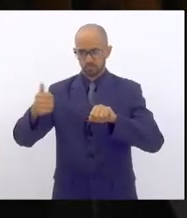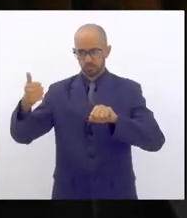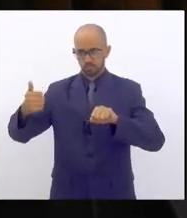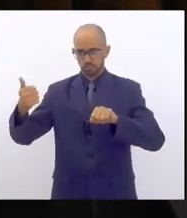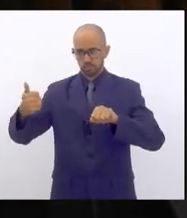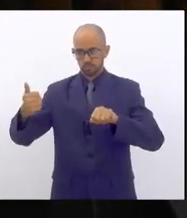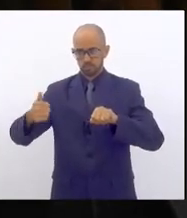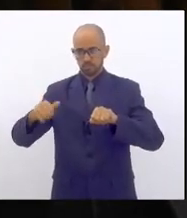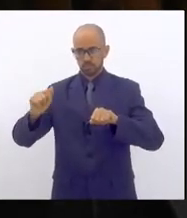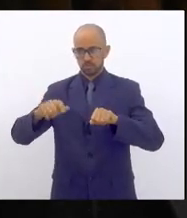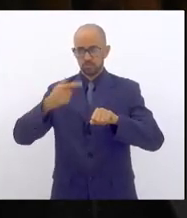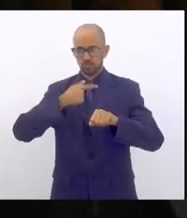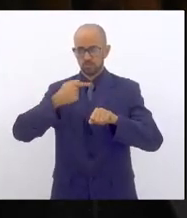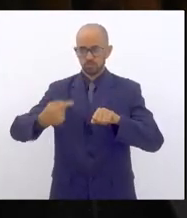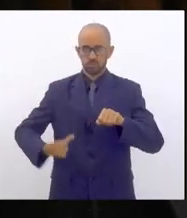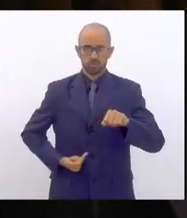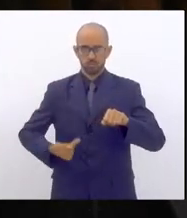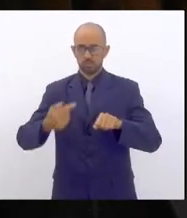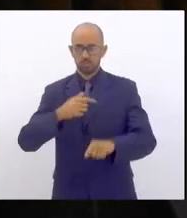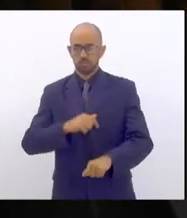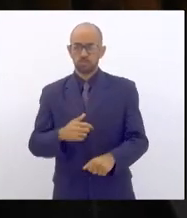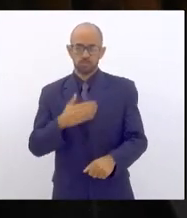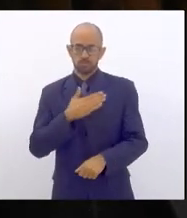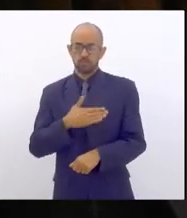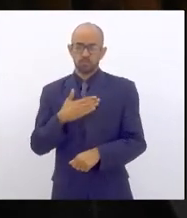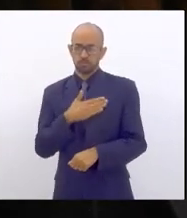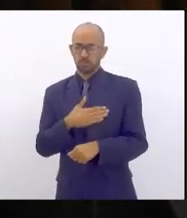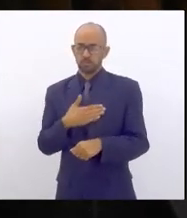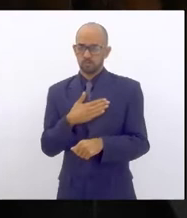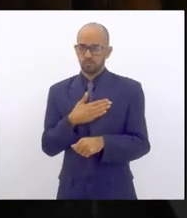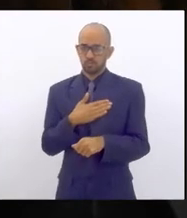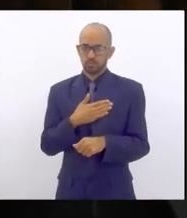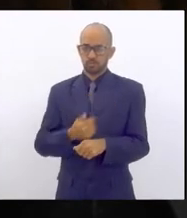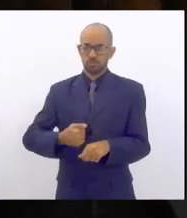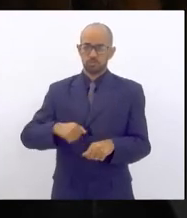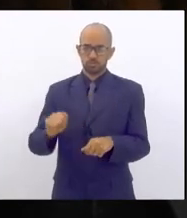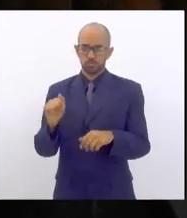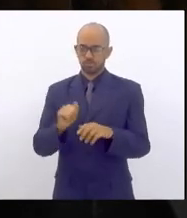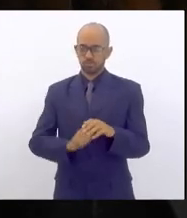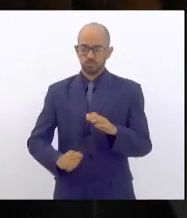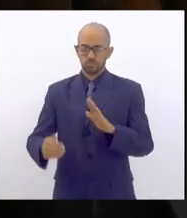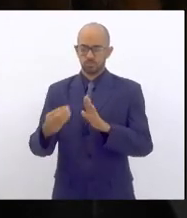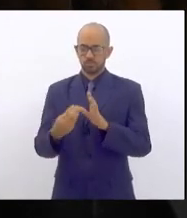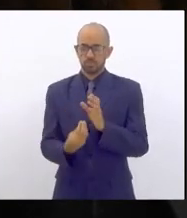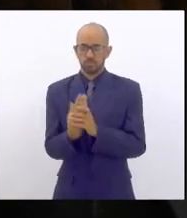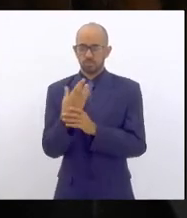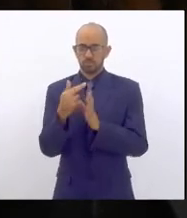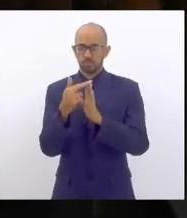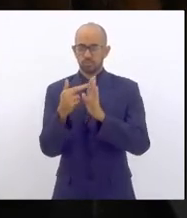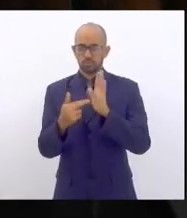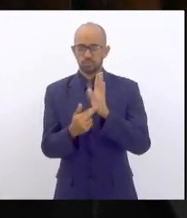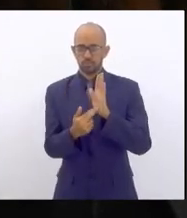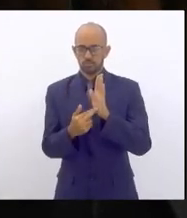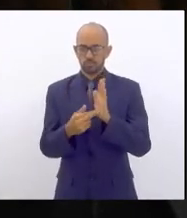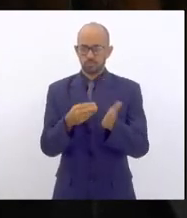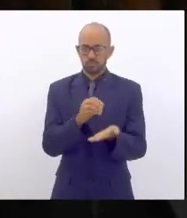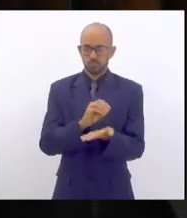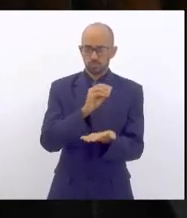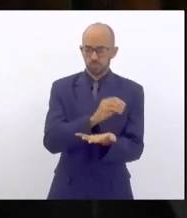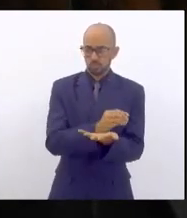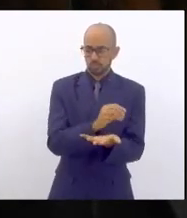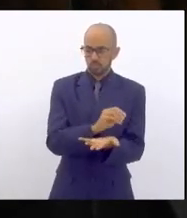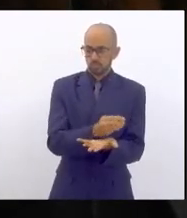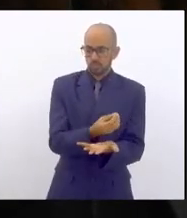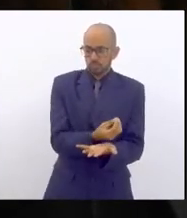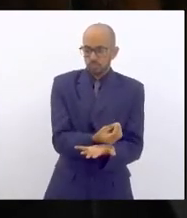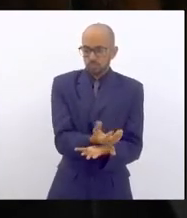o governo normatizar toda a forma de repasse aos 92 municípios